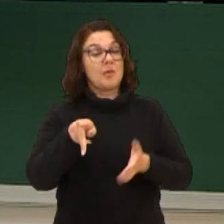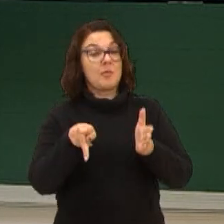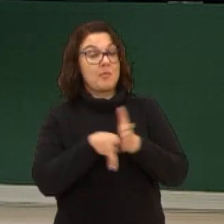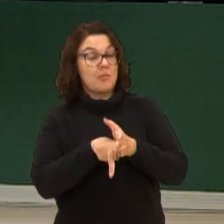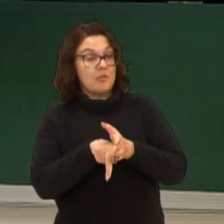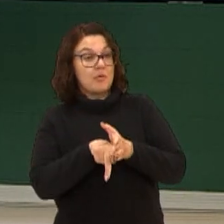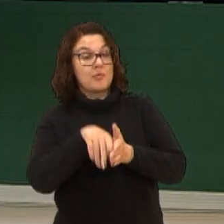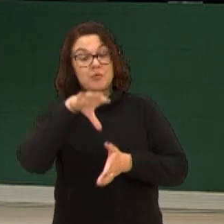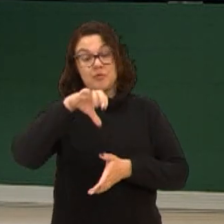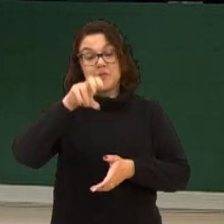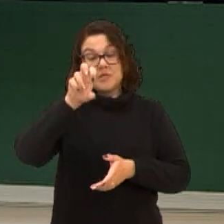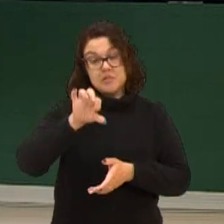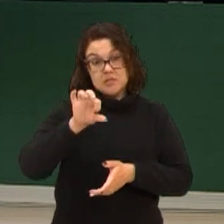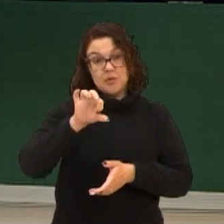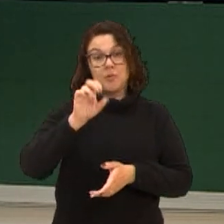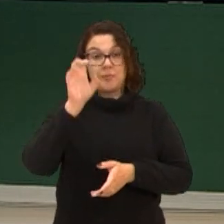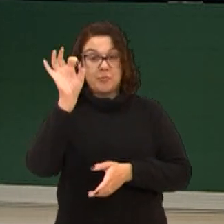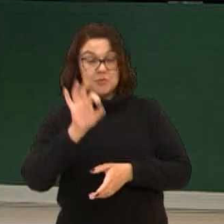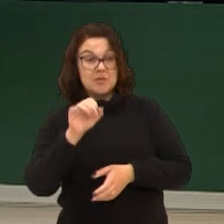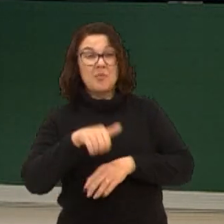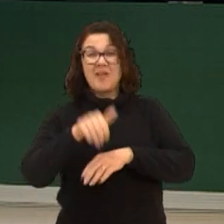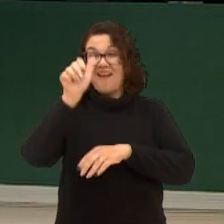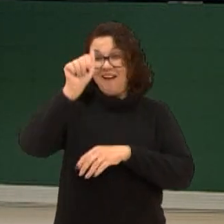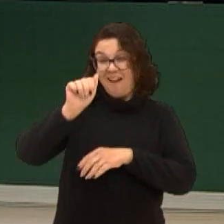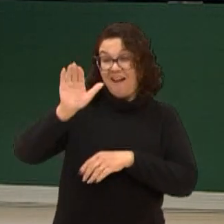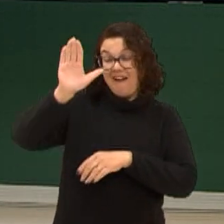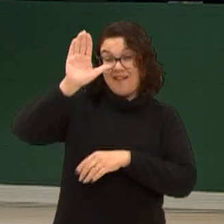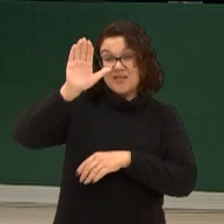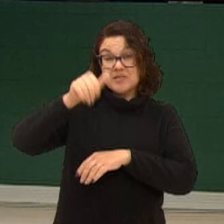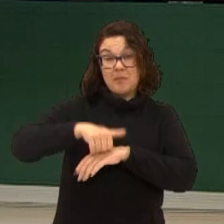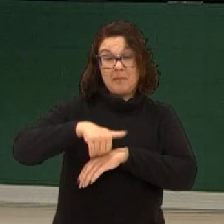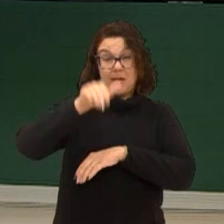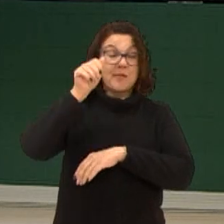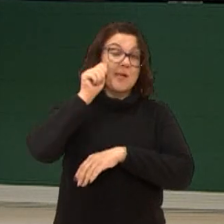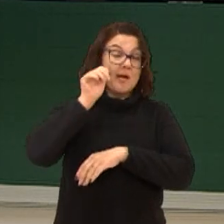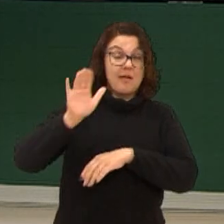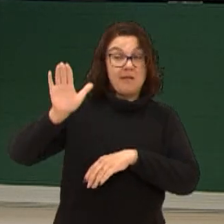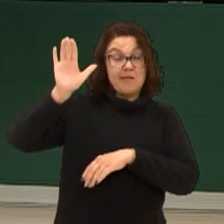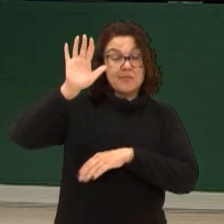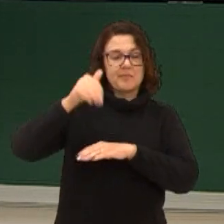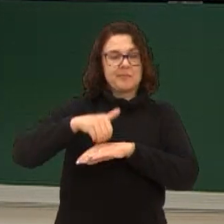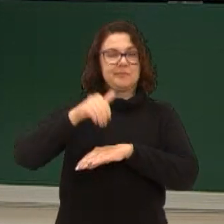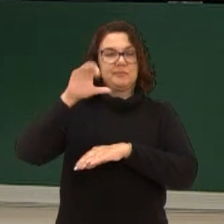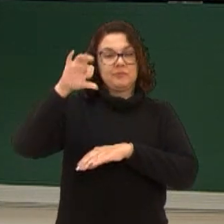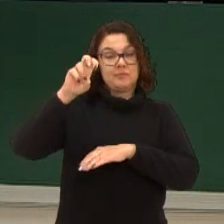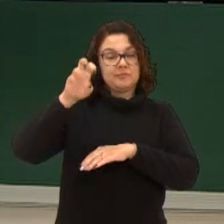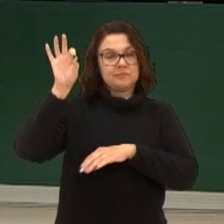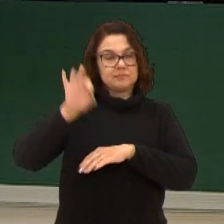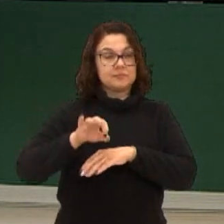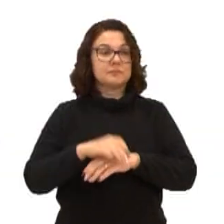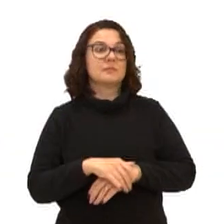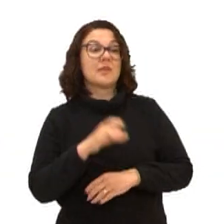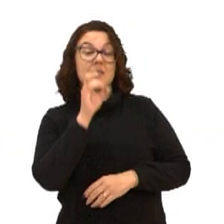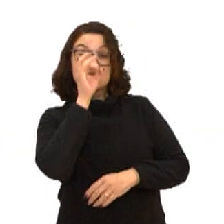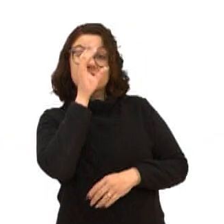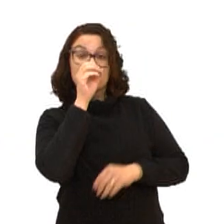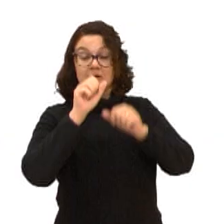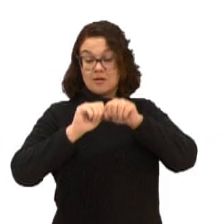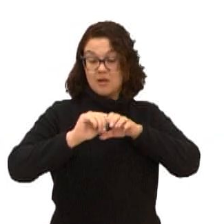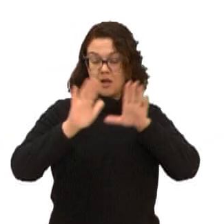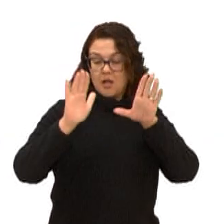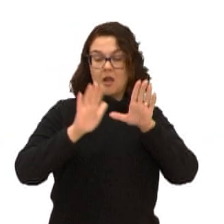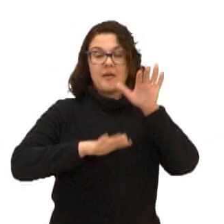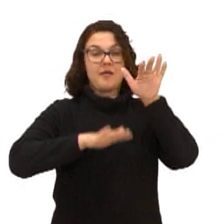Né? Na Ásia, quase toda a Ásia, acima de 95%, continente asiático. Esse verdinho claro aqui, a taxa